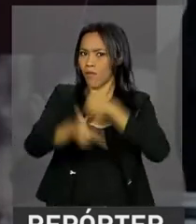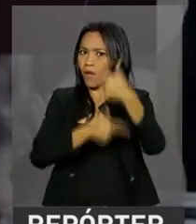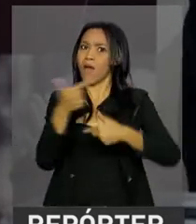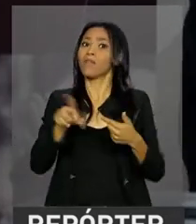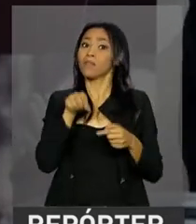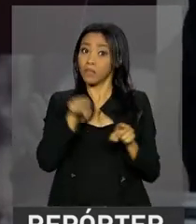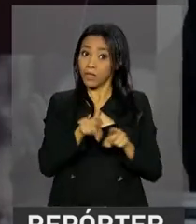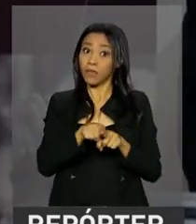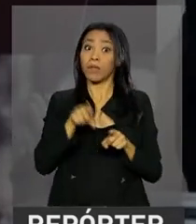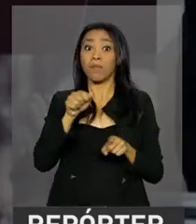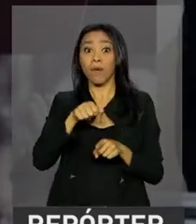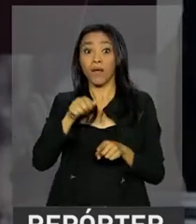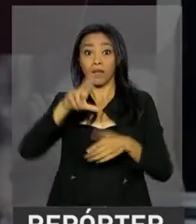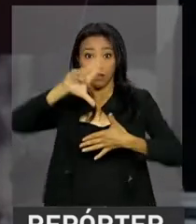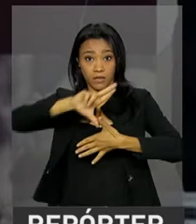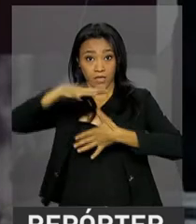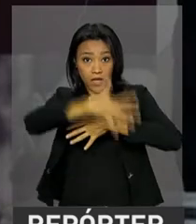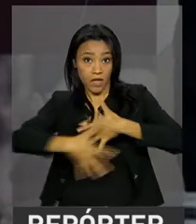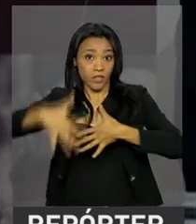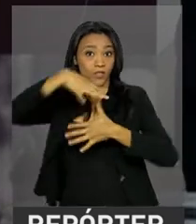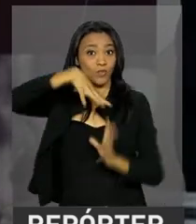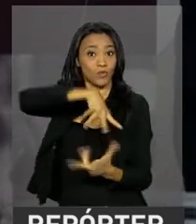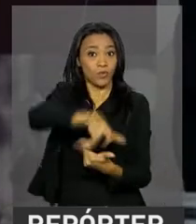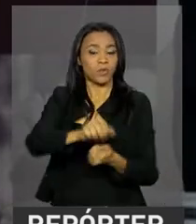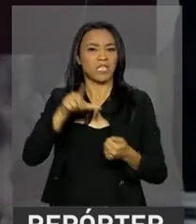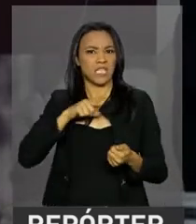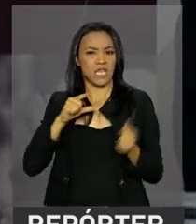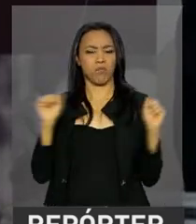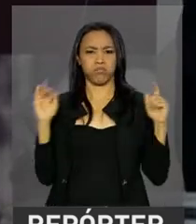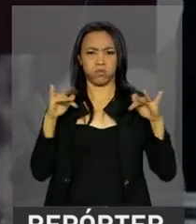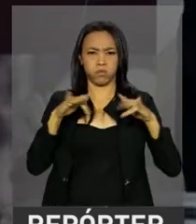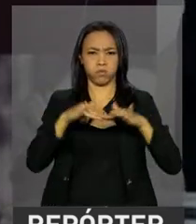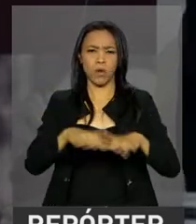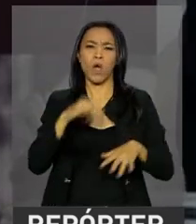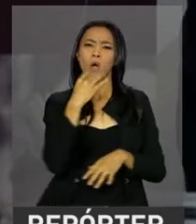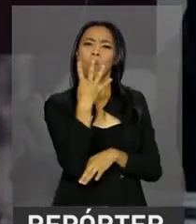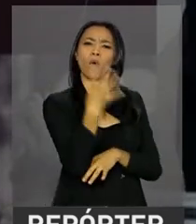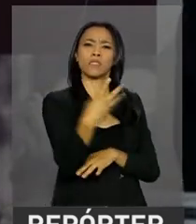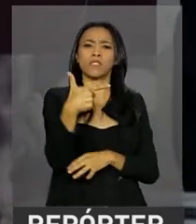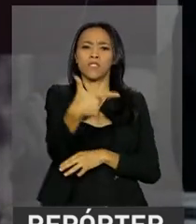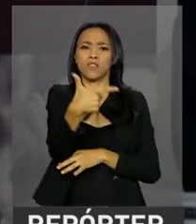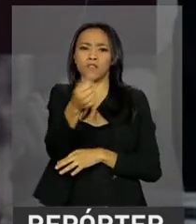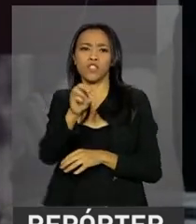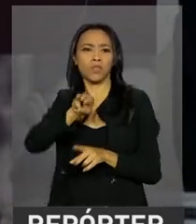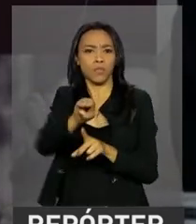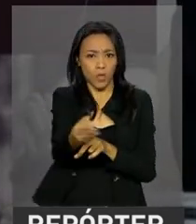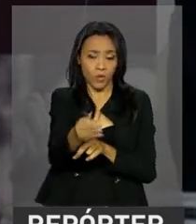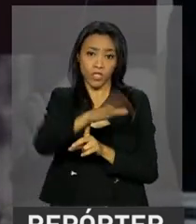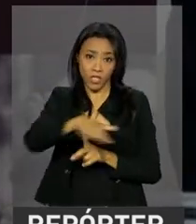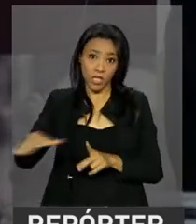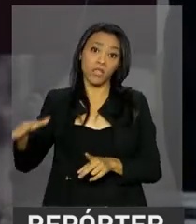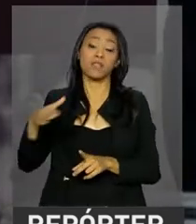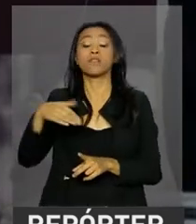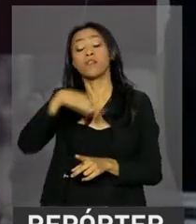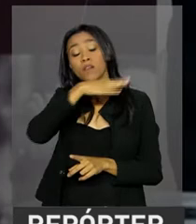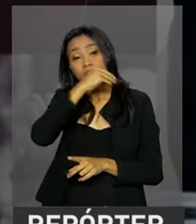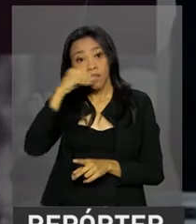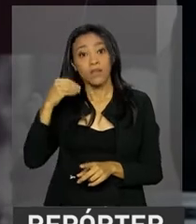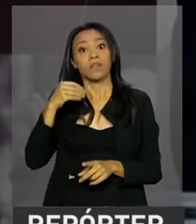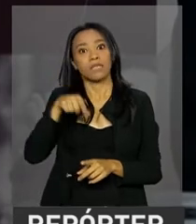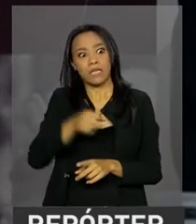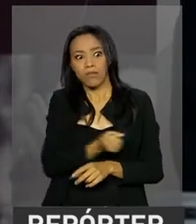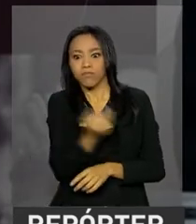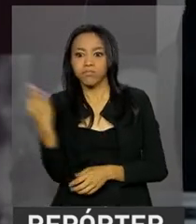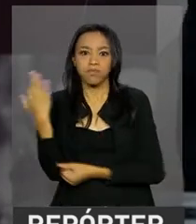diário de para essa região do planeta que concentra 420 milhões de crianças adolescentes e jovens muitas vezes em